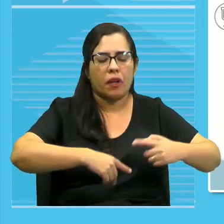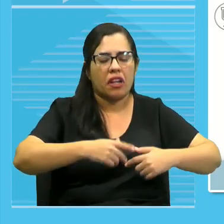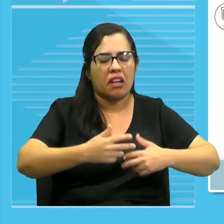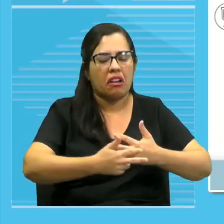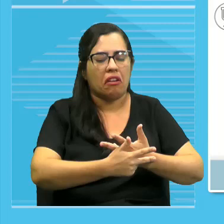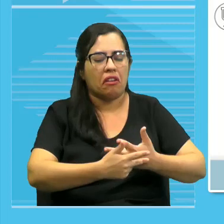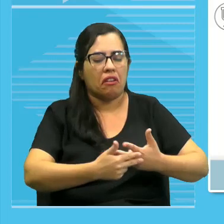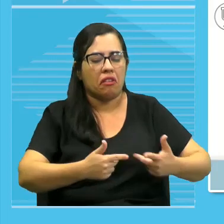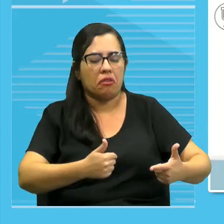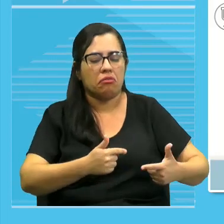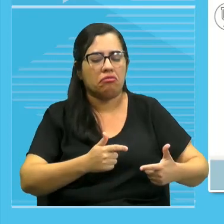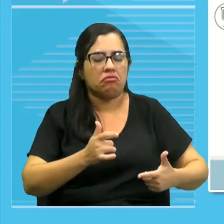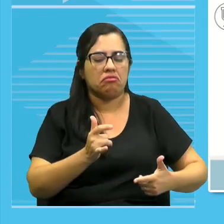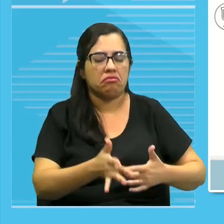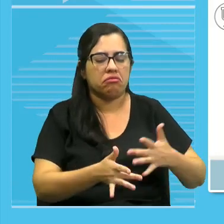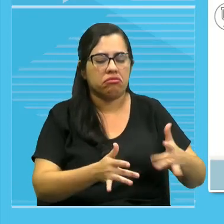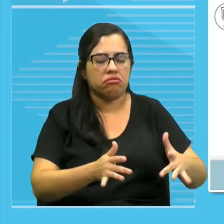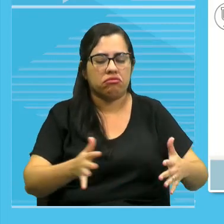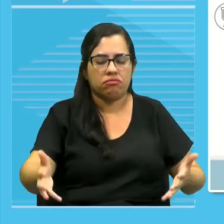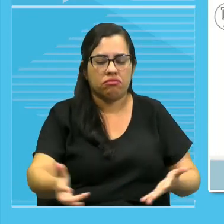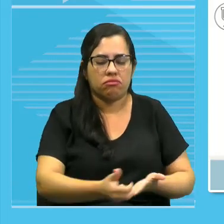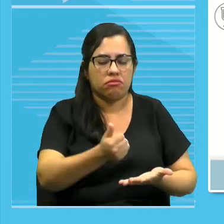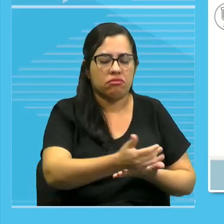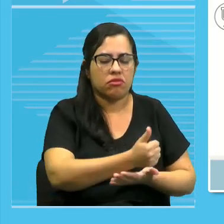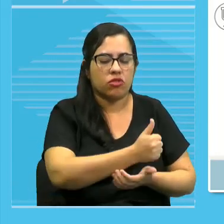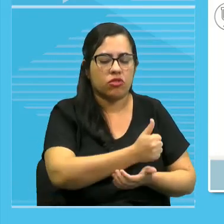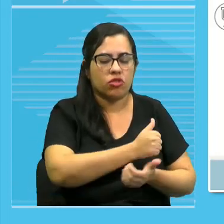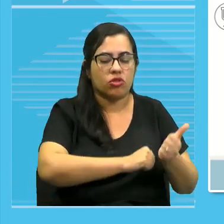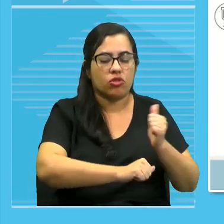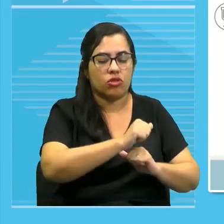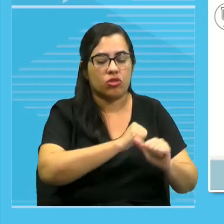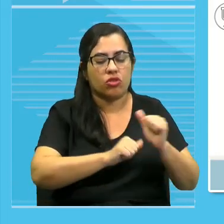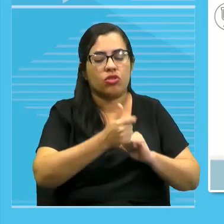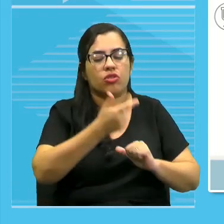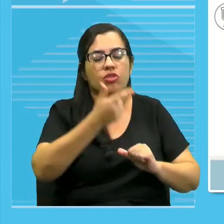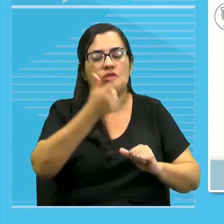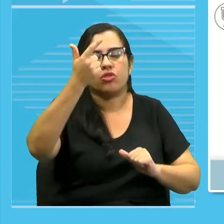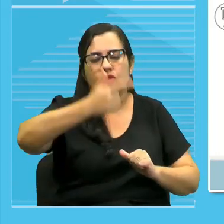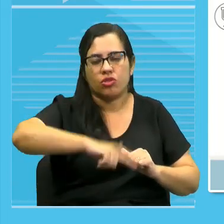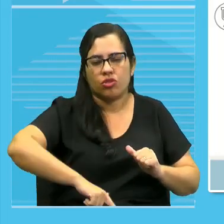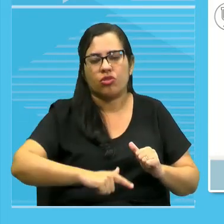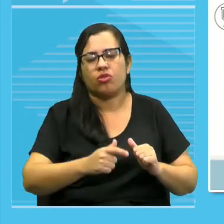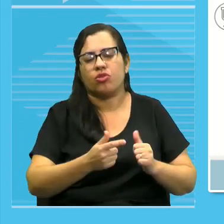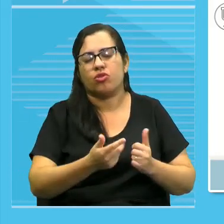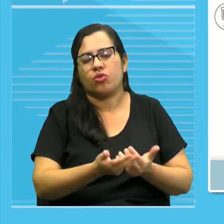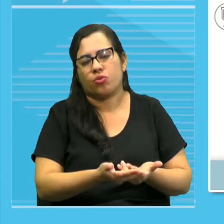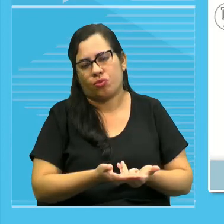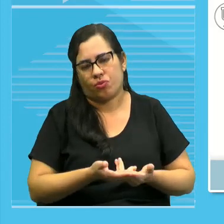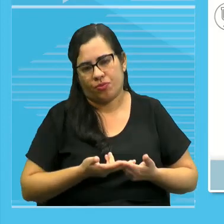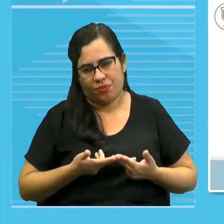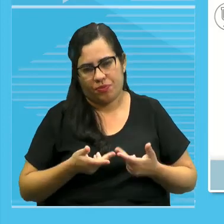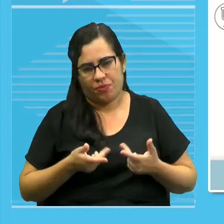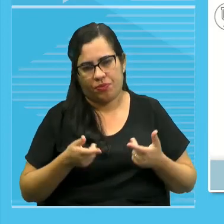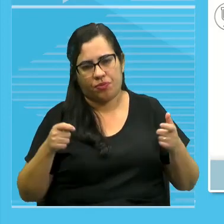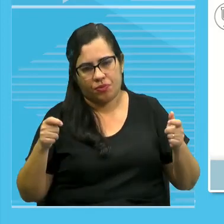para voltar ao meu abrigo aqui ó para volvermos para voltar